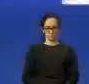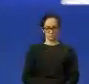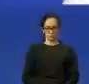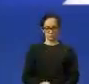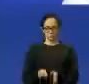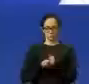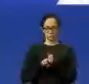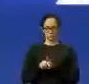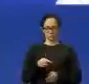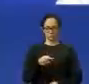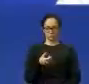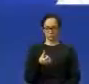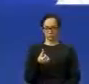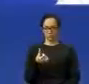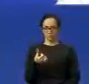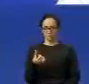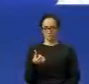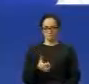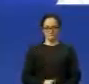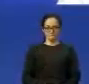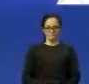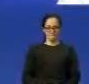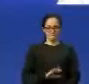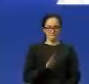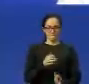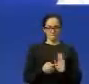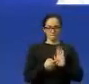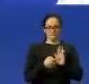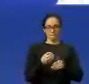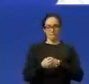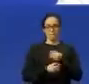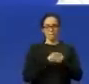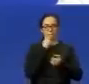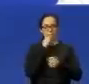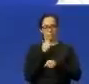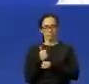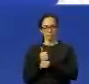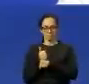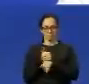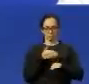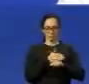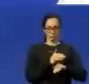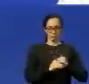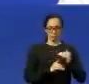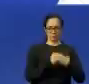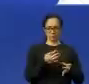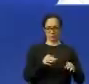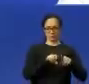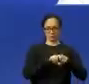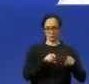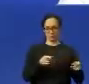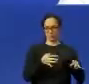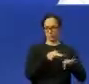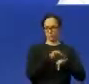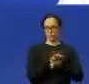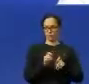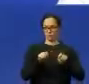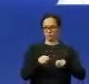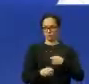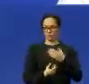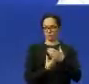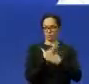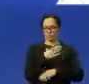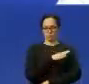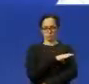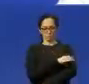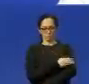Questão 166. Fala de um cientista que desenvolveu uma fórmula para modelar a pressão